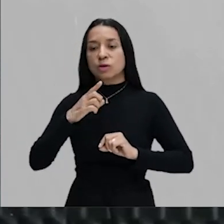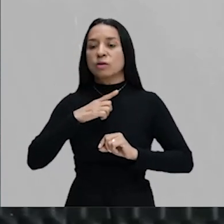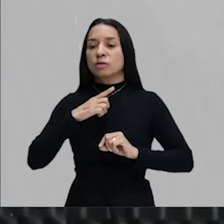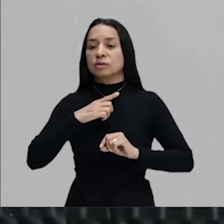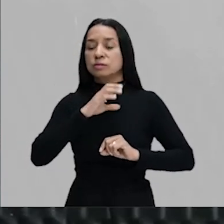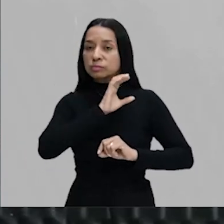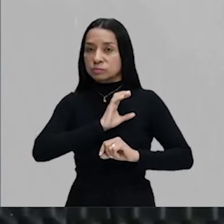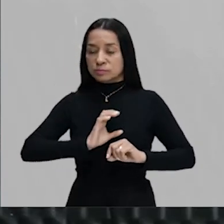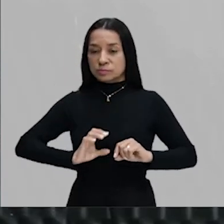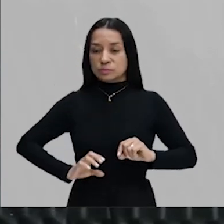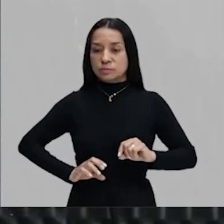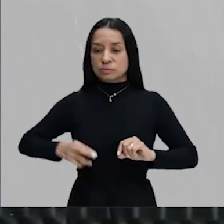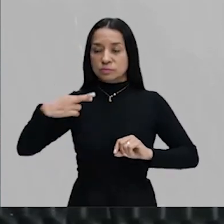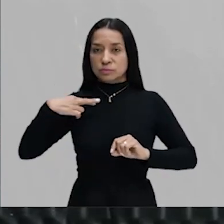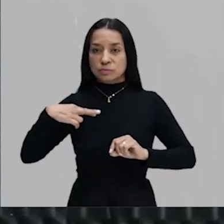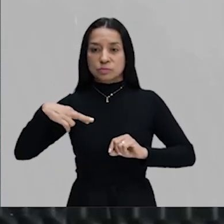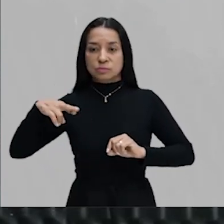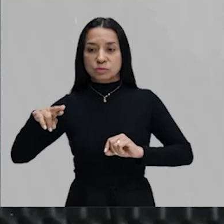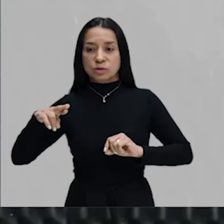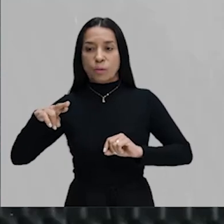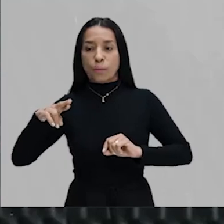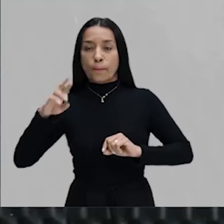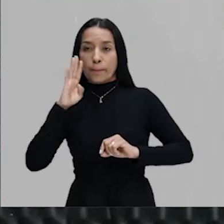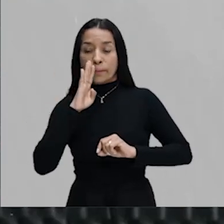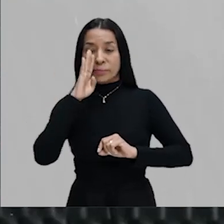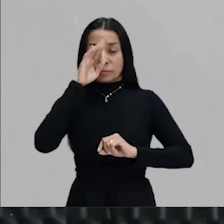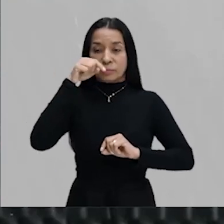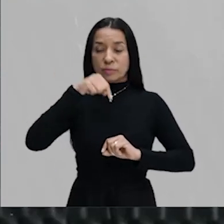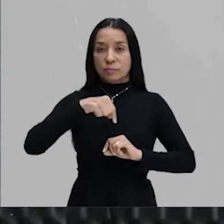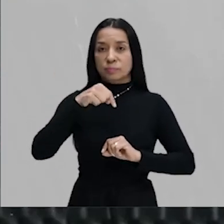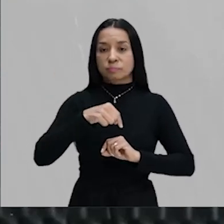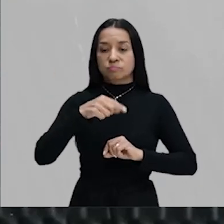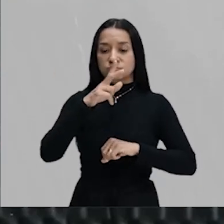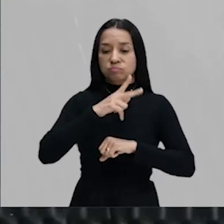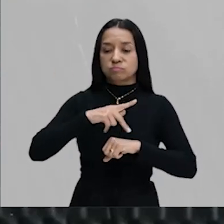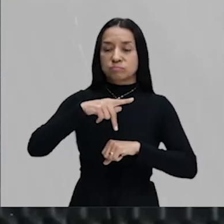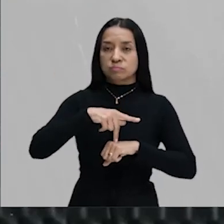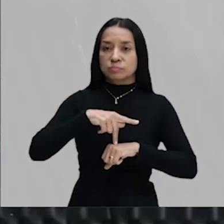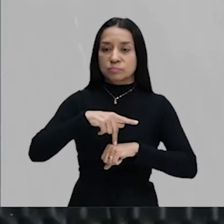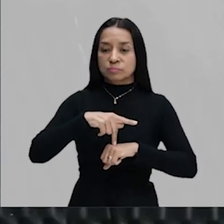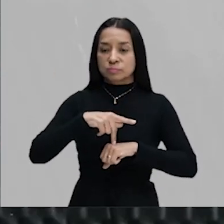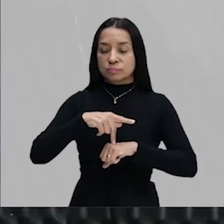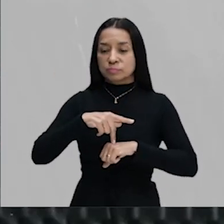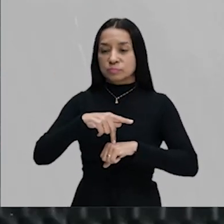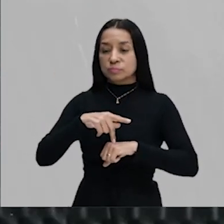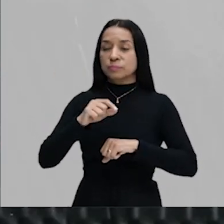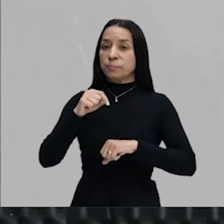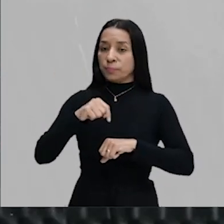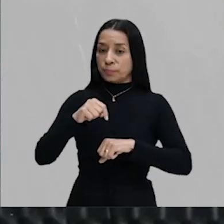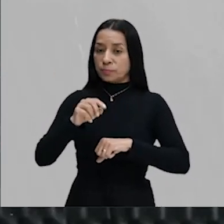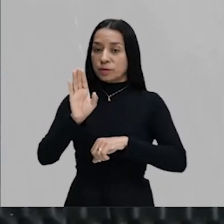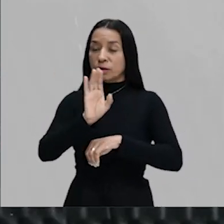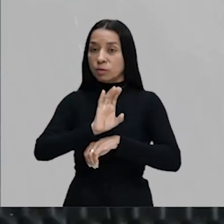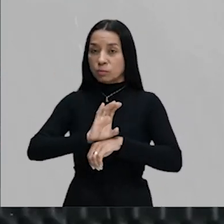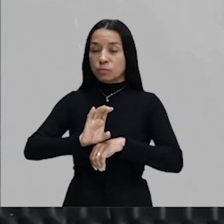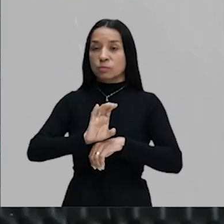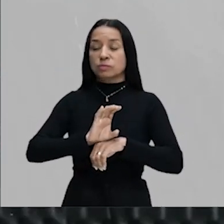religião predominante em nosso país, apesar da Constituição Brasileira de